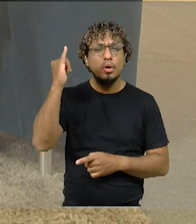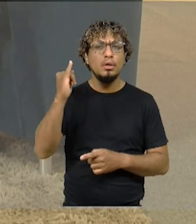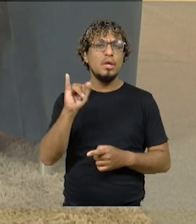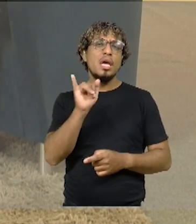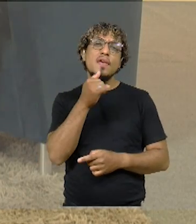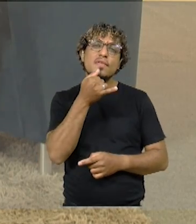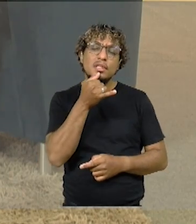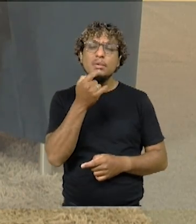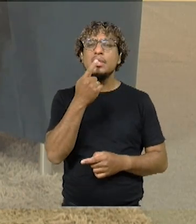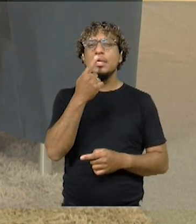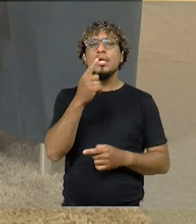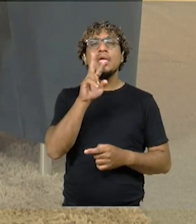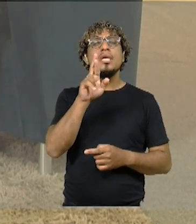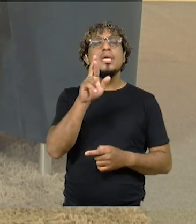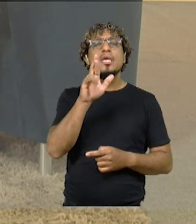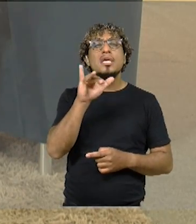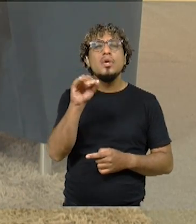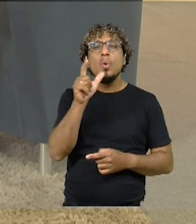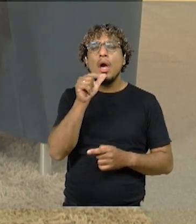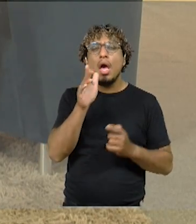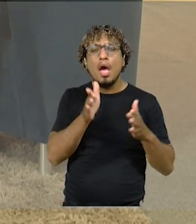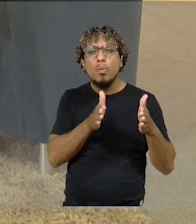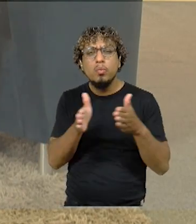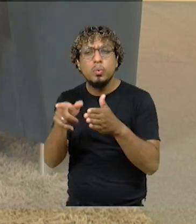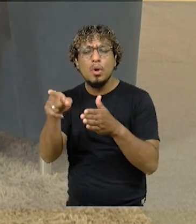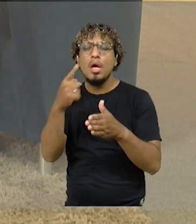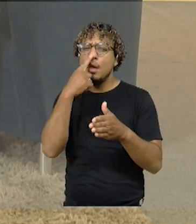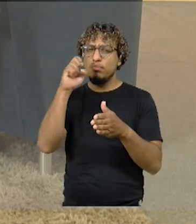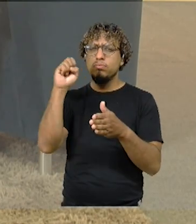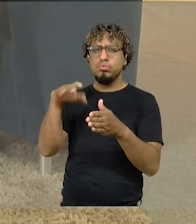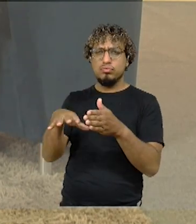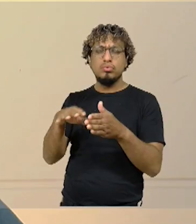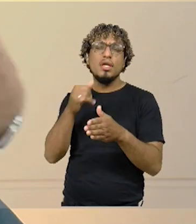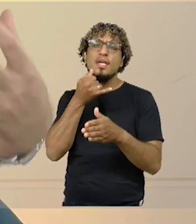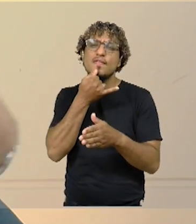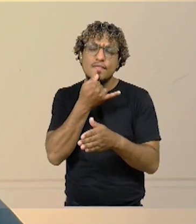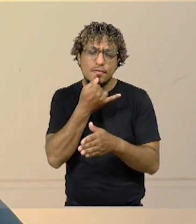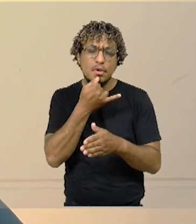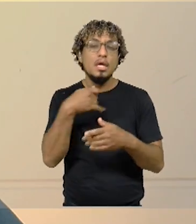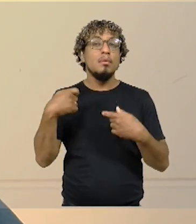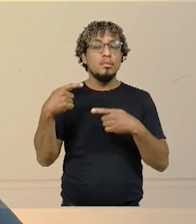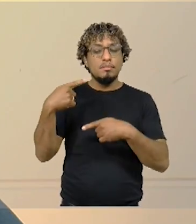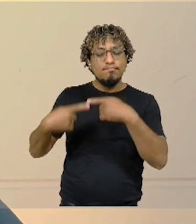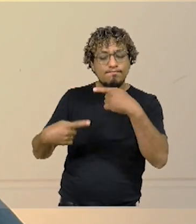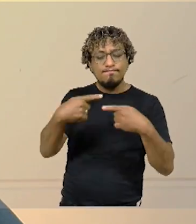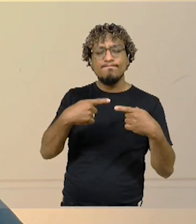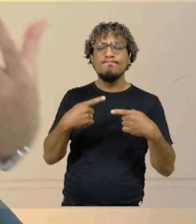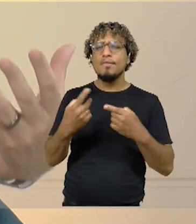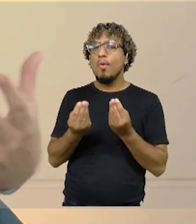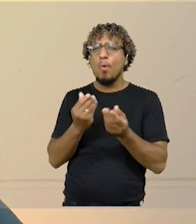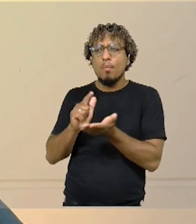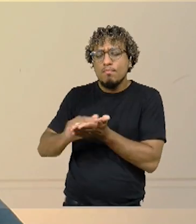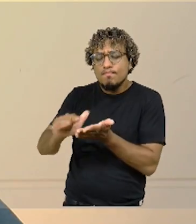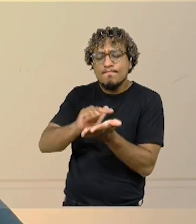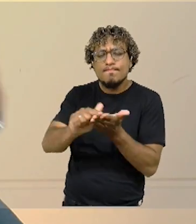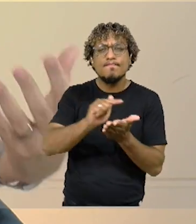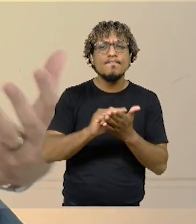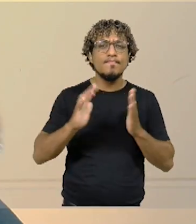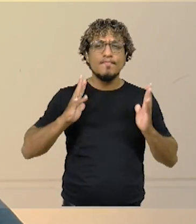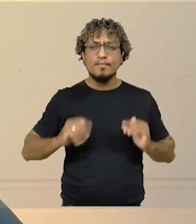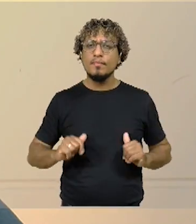Meio Ambiente. Então nós vamos ter que revisar e garantir que a gente tenha um plano diretor para a maioria da